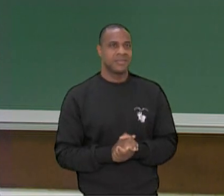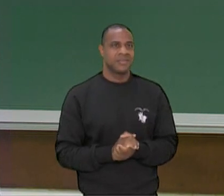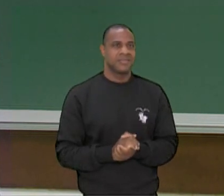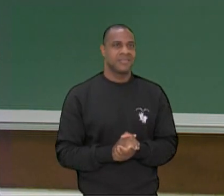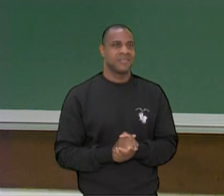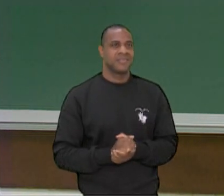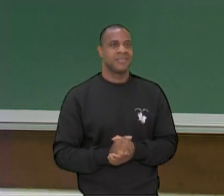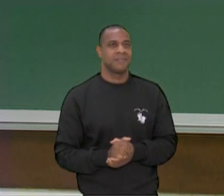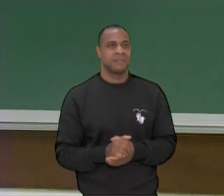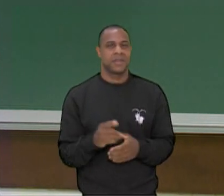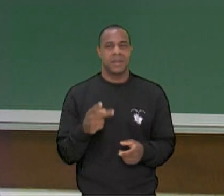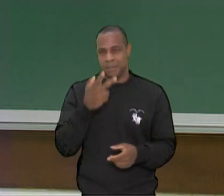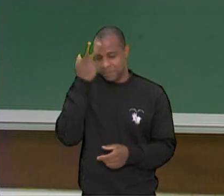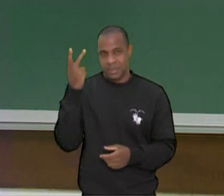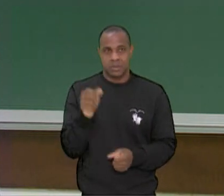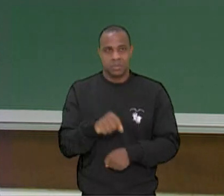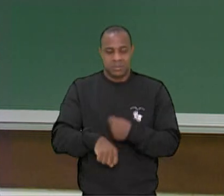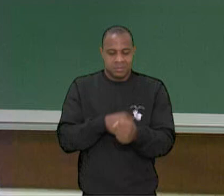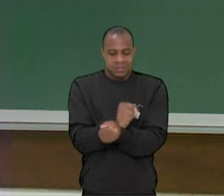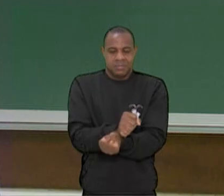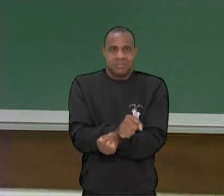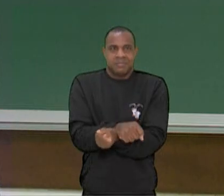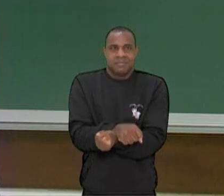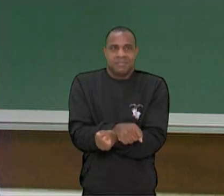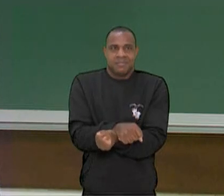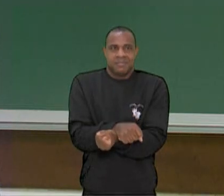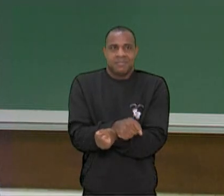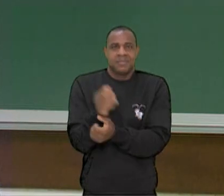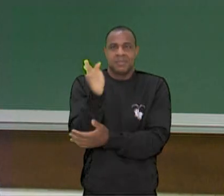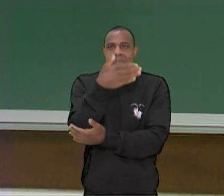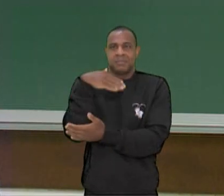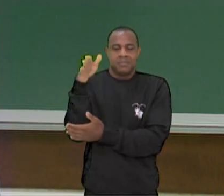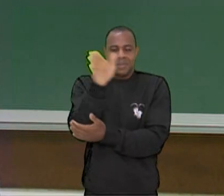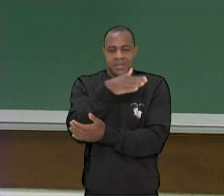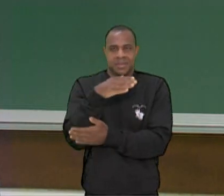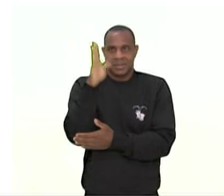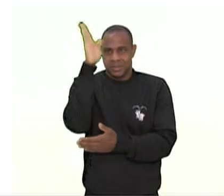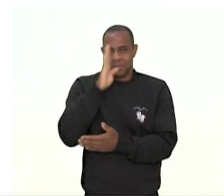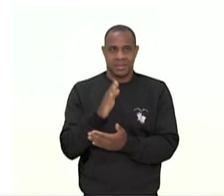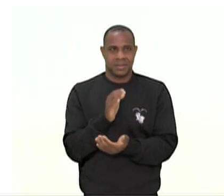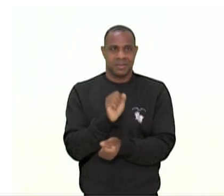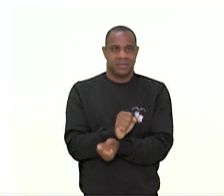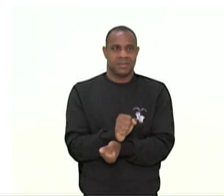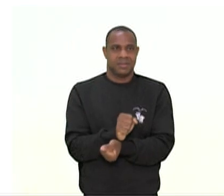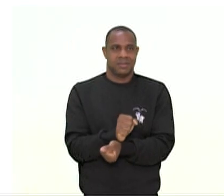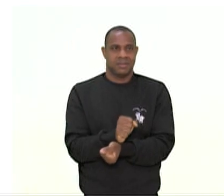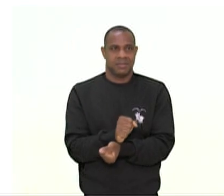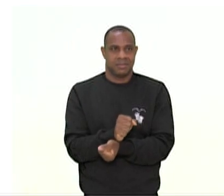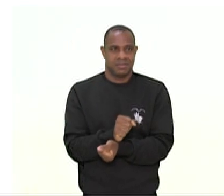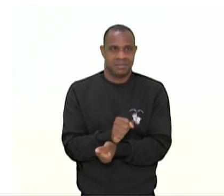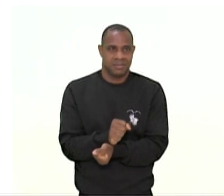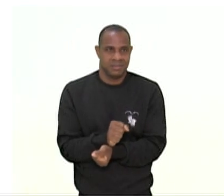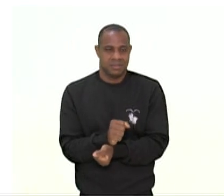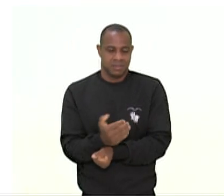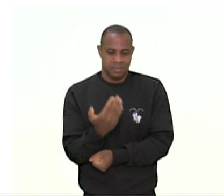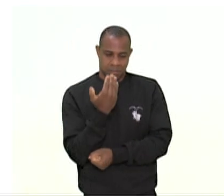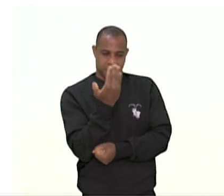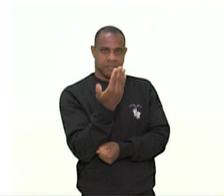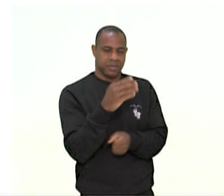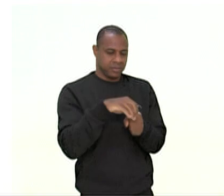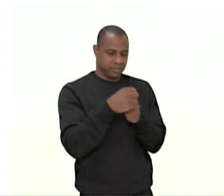pessoa acorrentada, nitidamente enrolada numa bandeira nacional e aqui diz, aquela corrente para